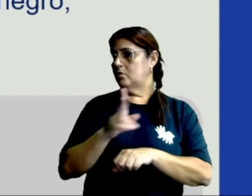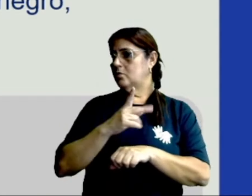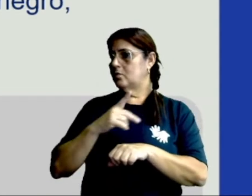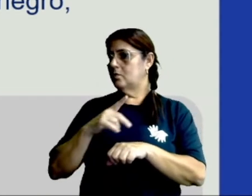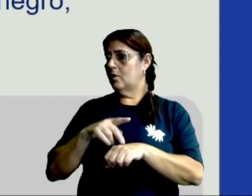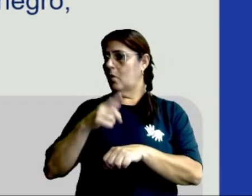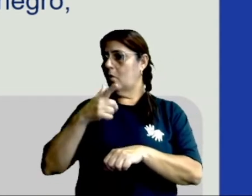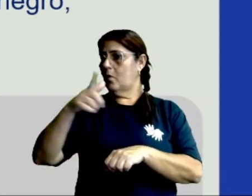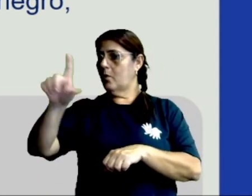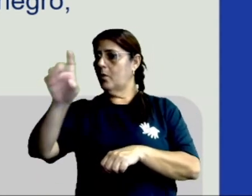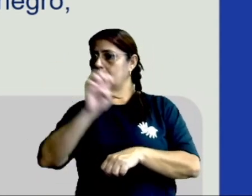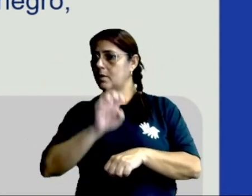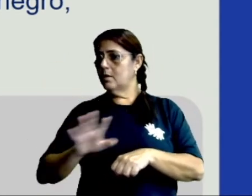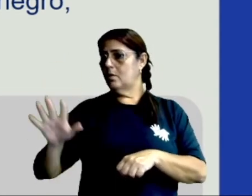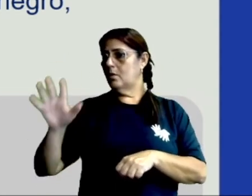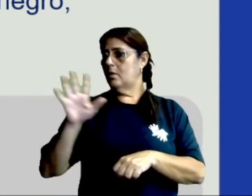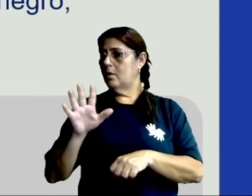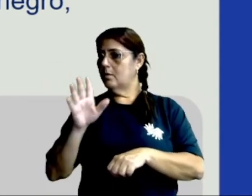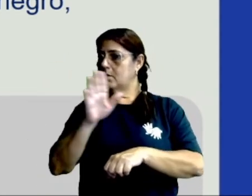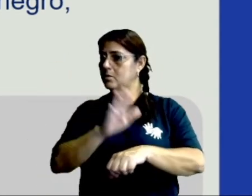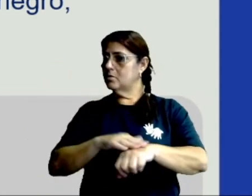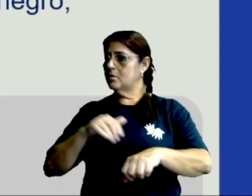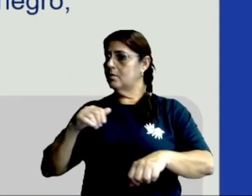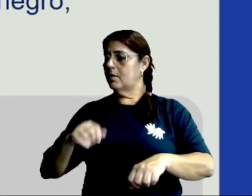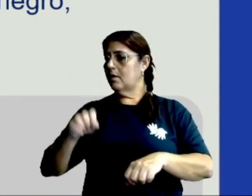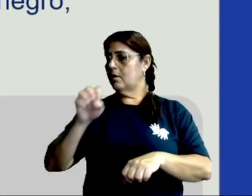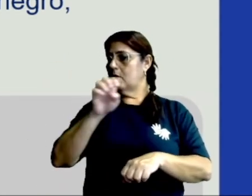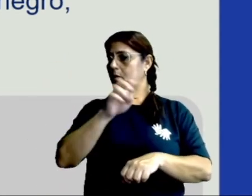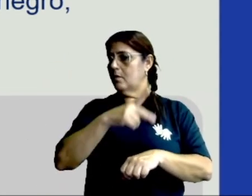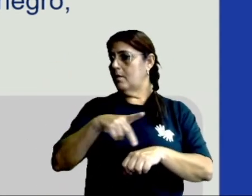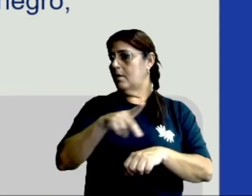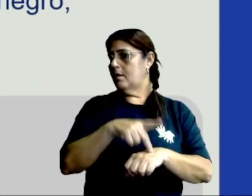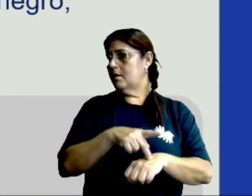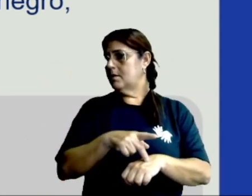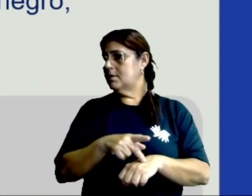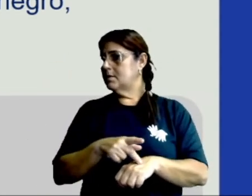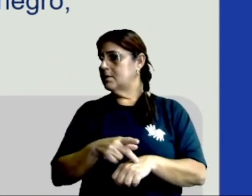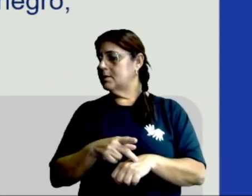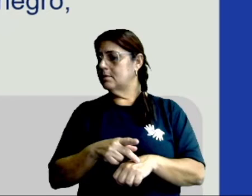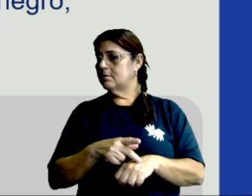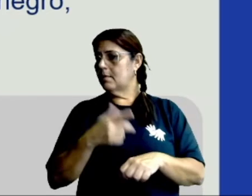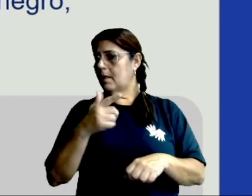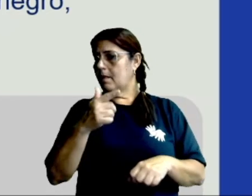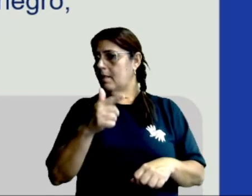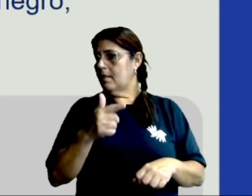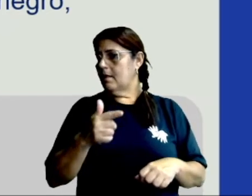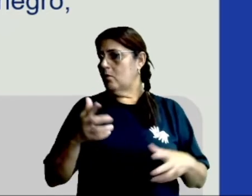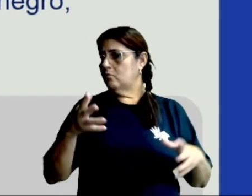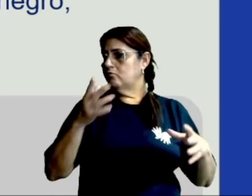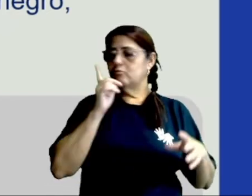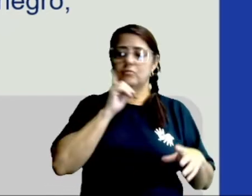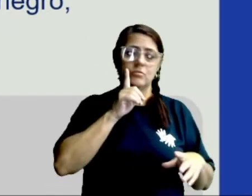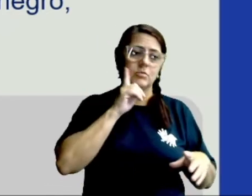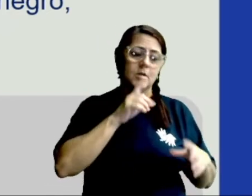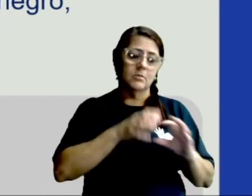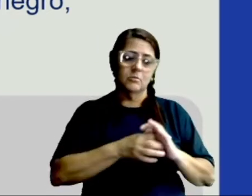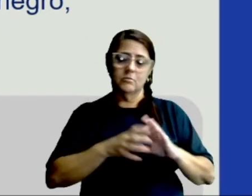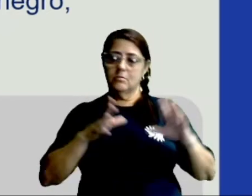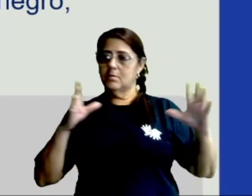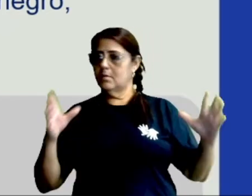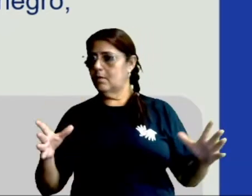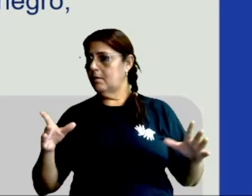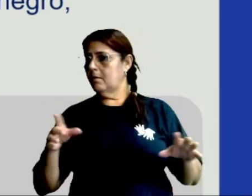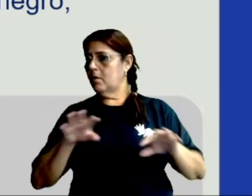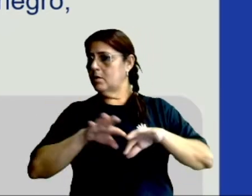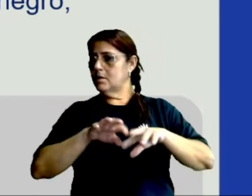E aí a outra Europa, né, que são os países da chamada Outra Europa, ou seja, que não entregam a União Europeia nem a Comunidade dos Estados Independentes, e